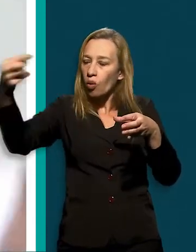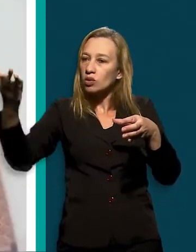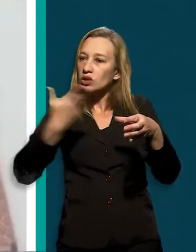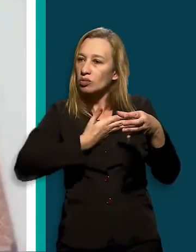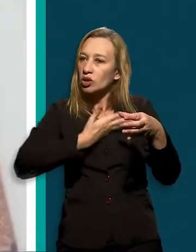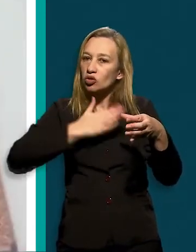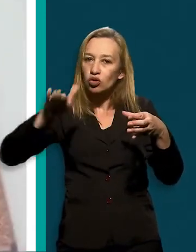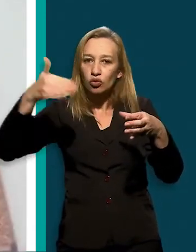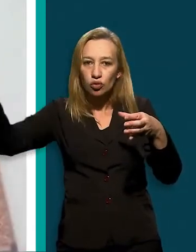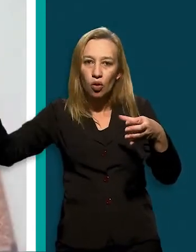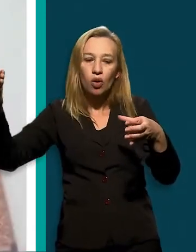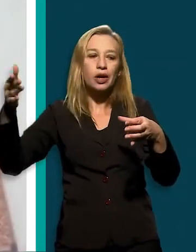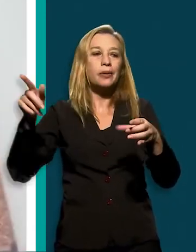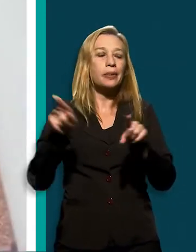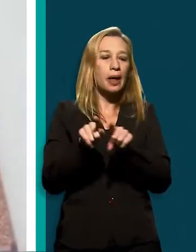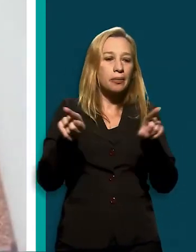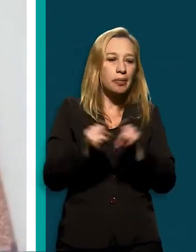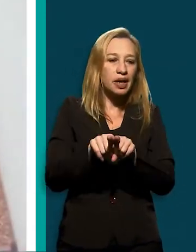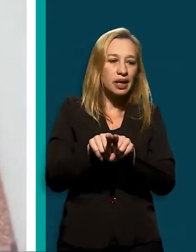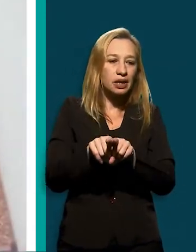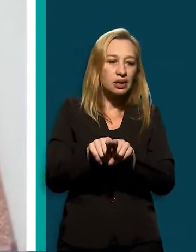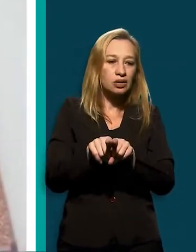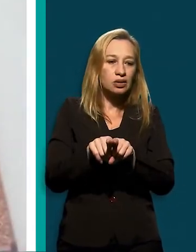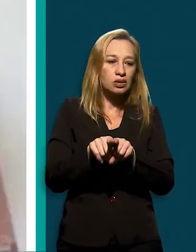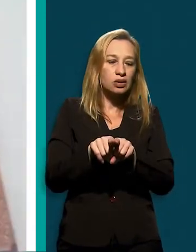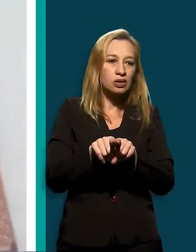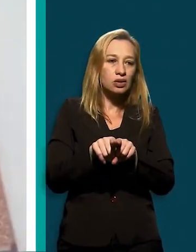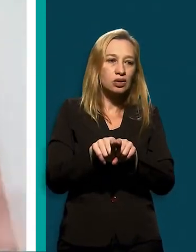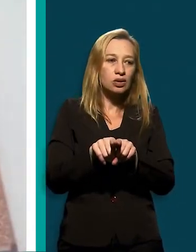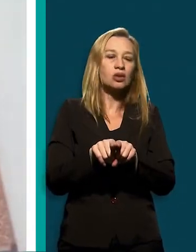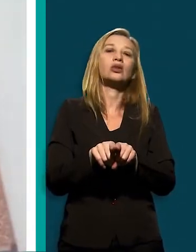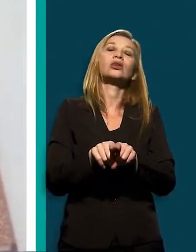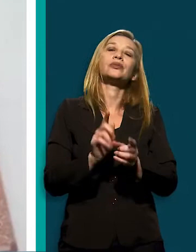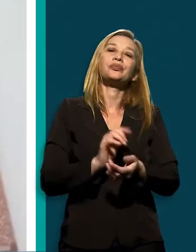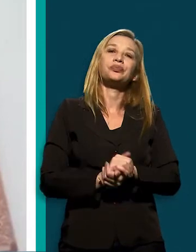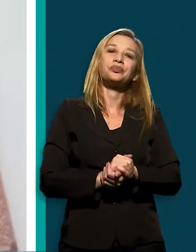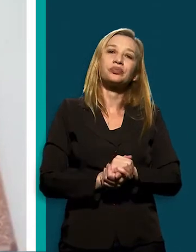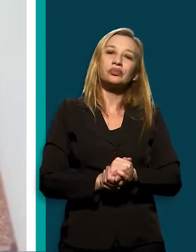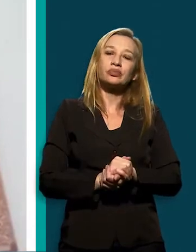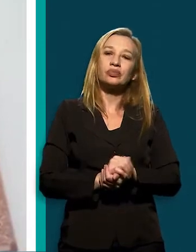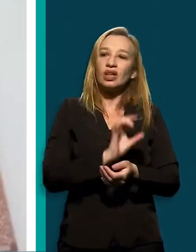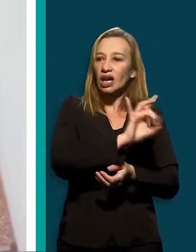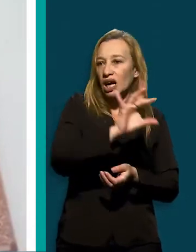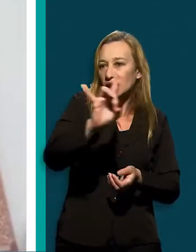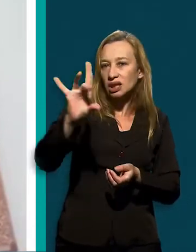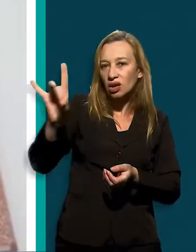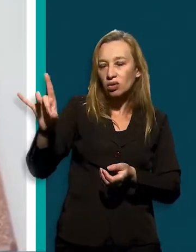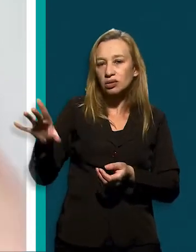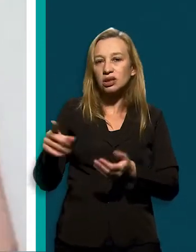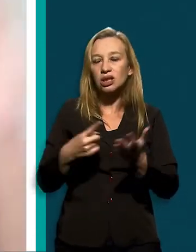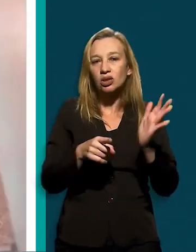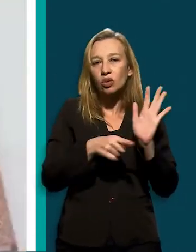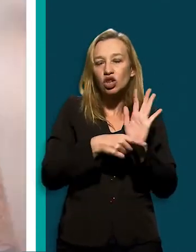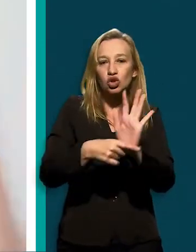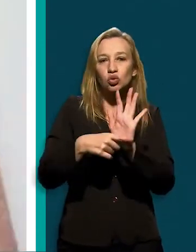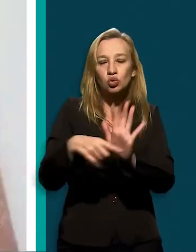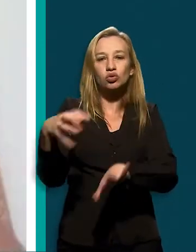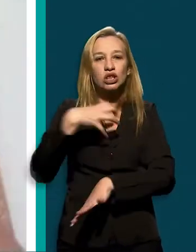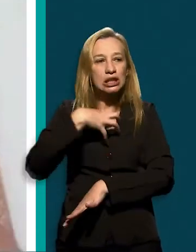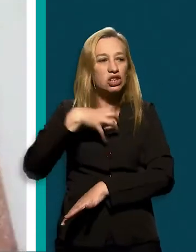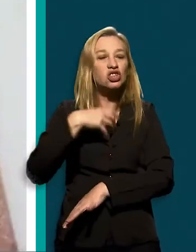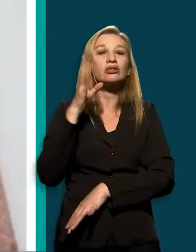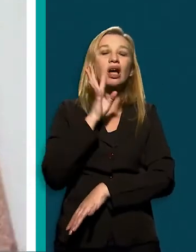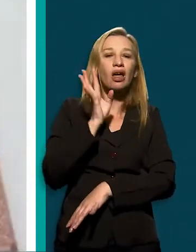de fora também, né? Que fazemos o mesmo tipo de arte, então cada um está dando uma ajuda